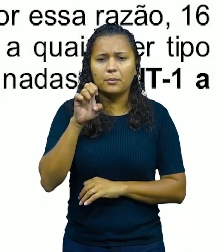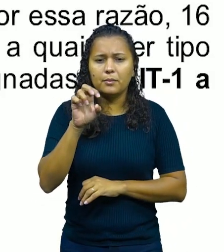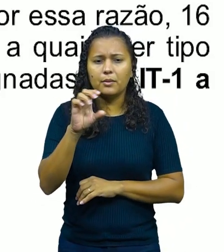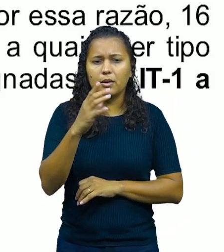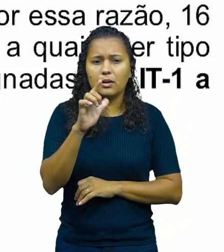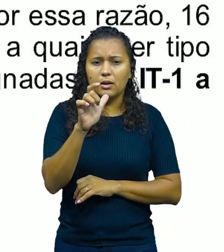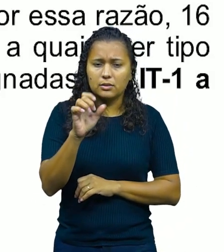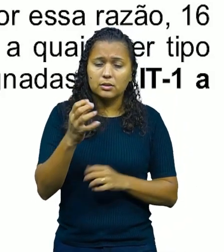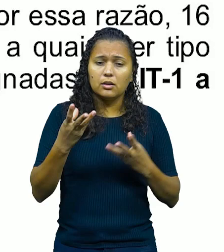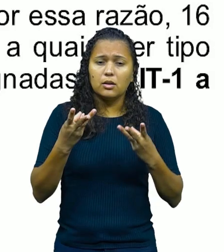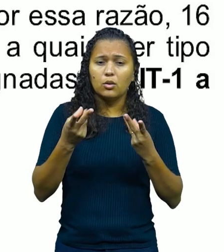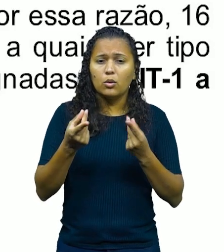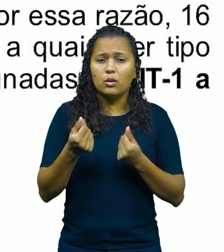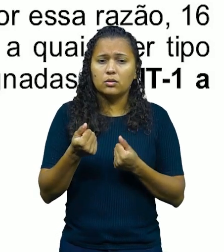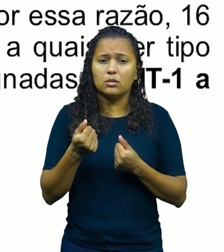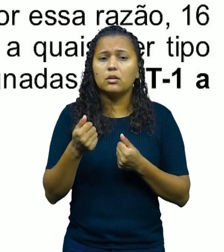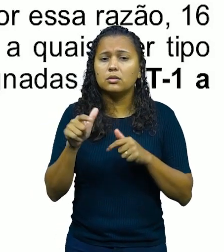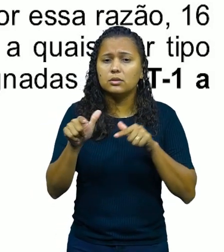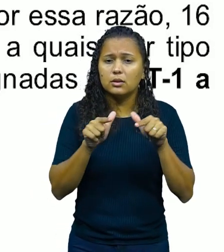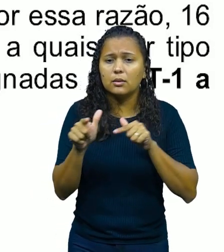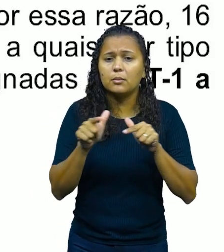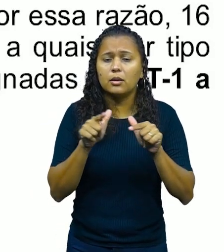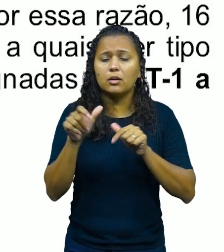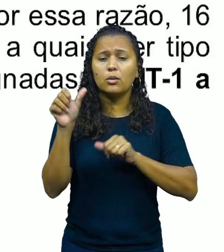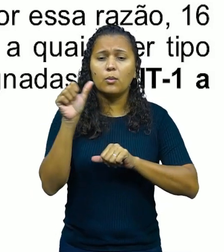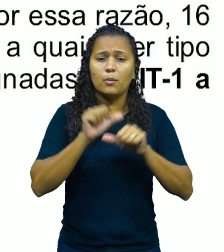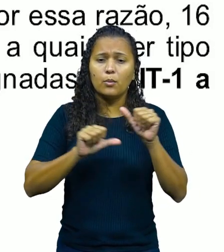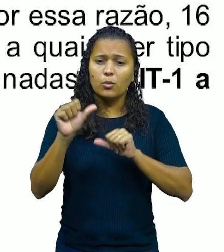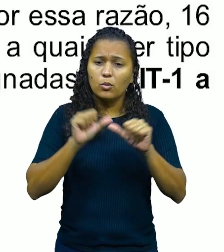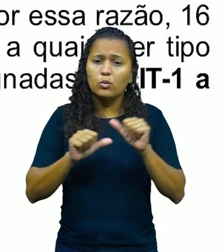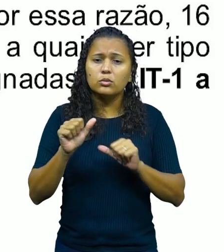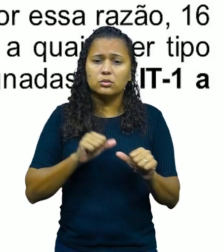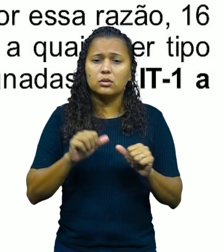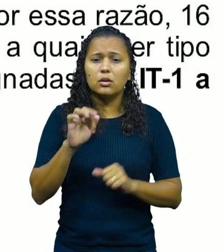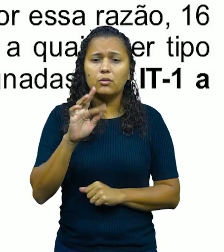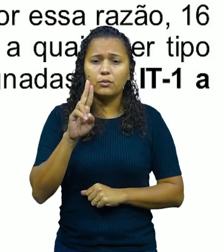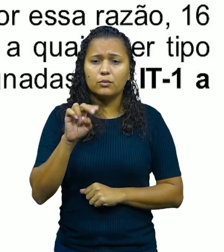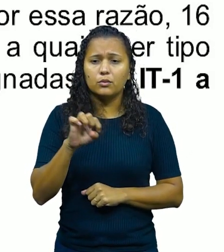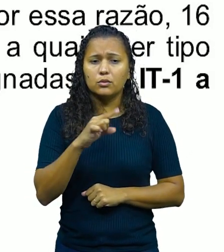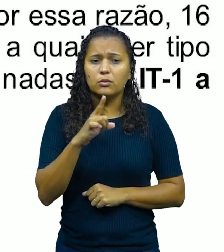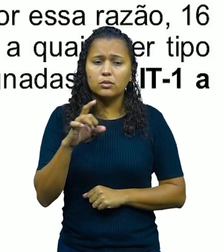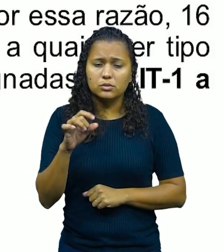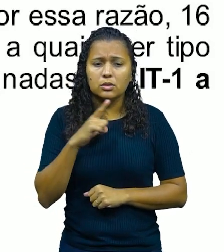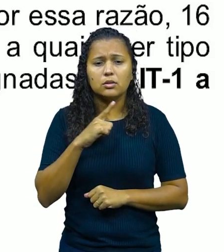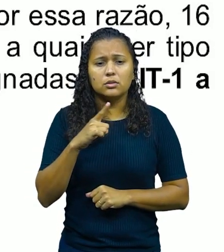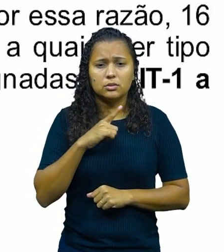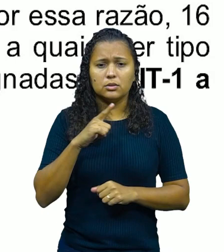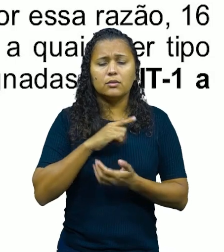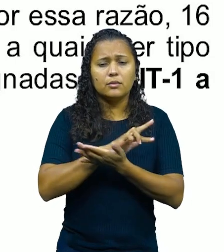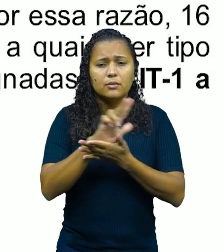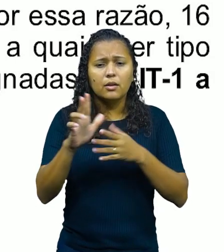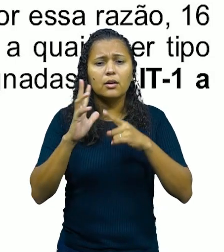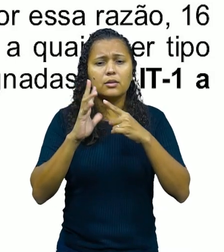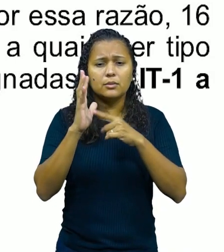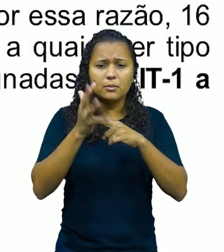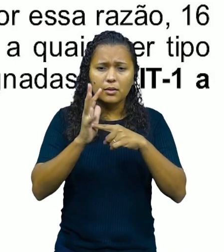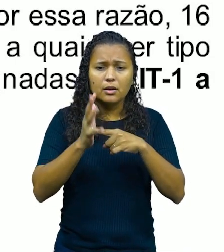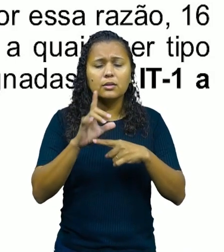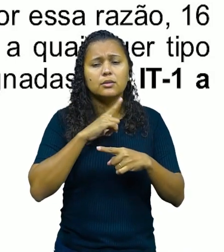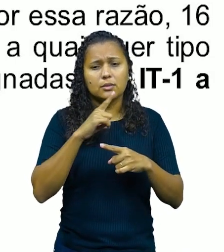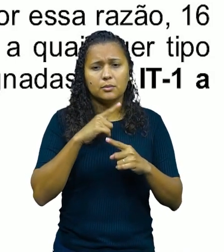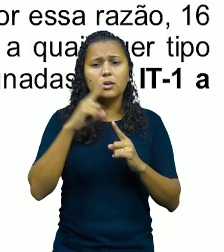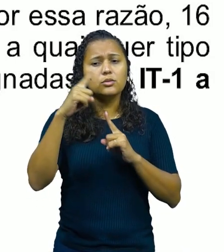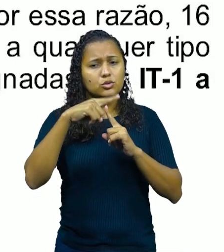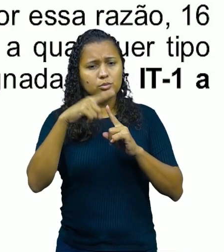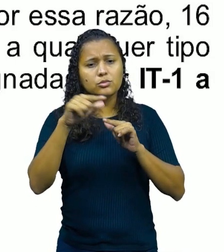peças. A qualidade de trabalho varia com a função que as peças desempenham nos conjuntos ou máquinas e o tipo